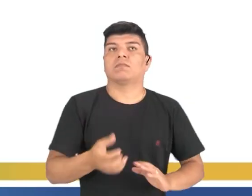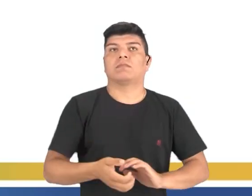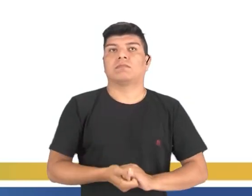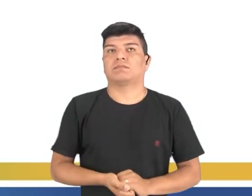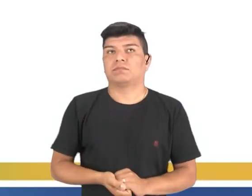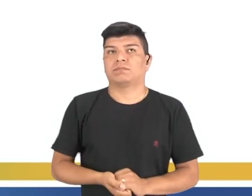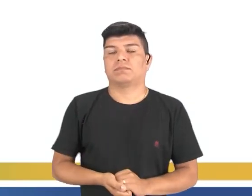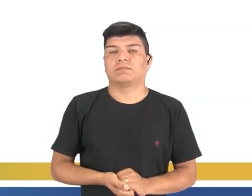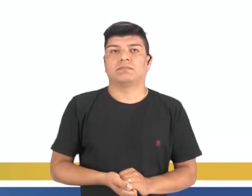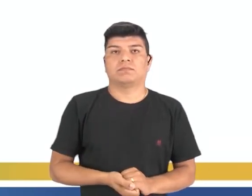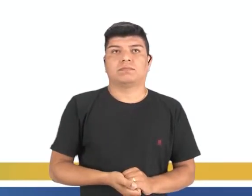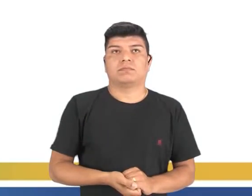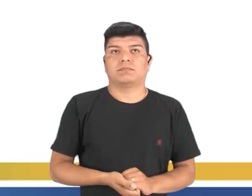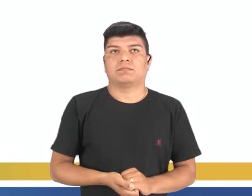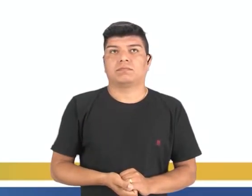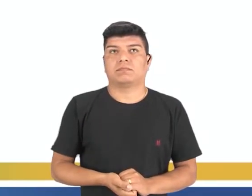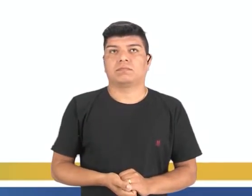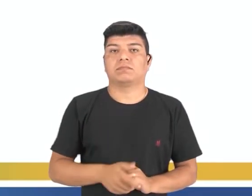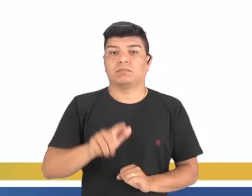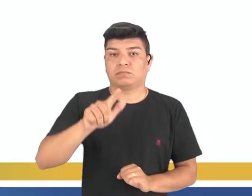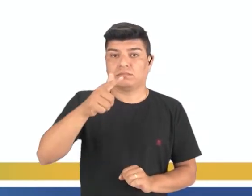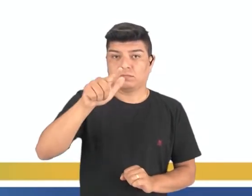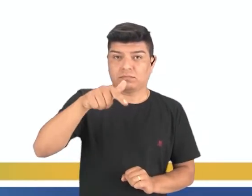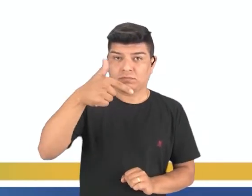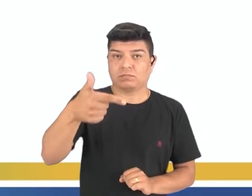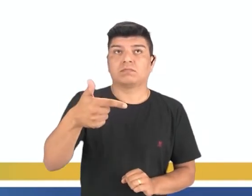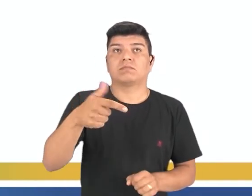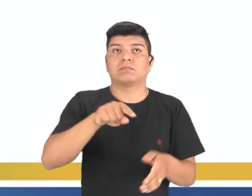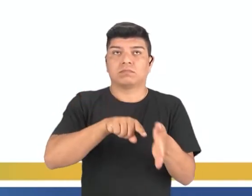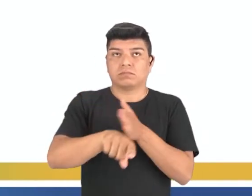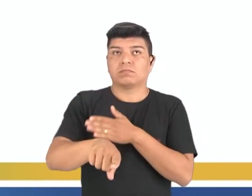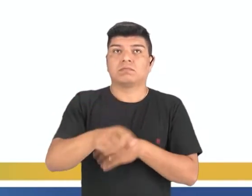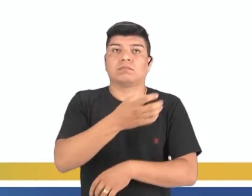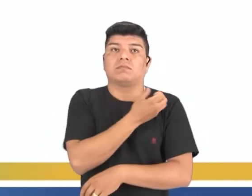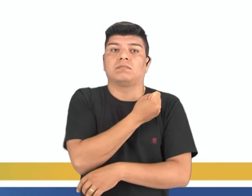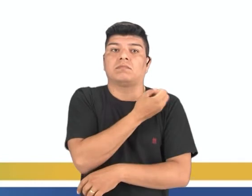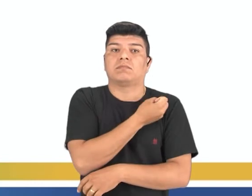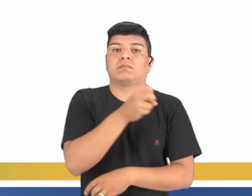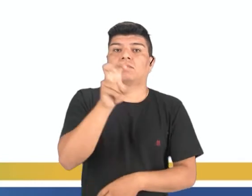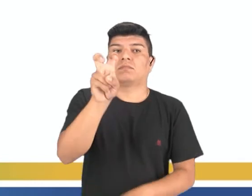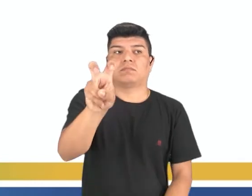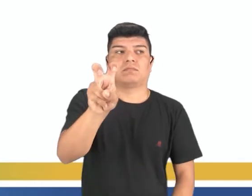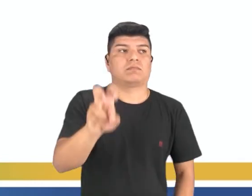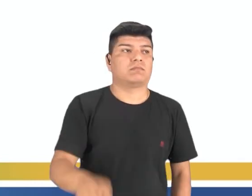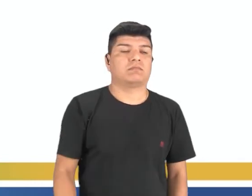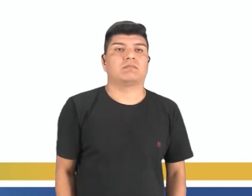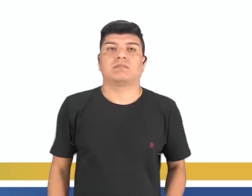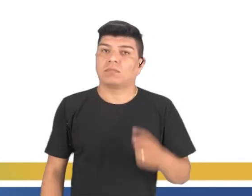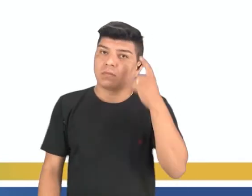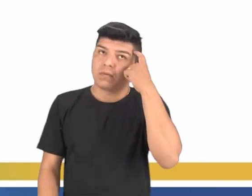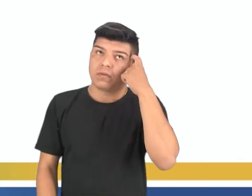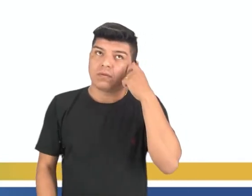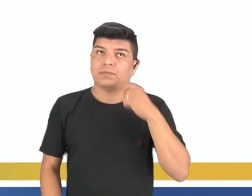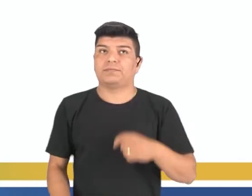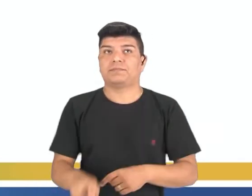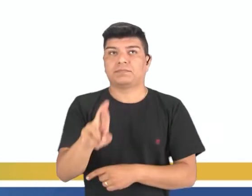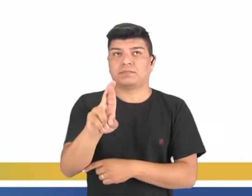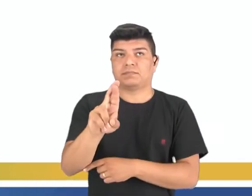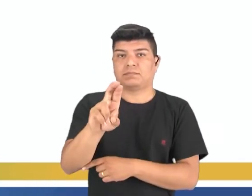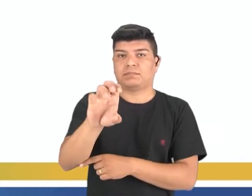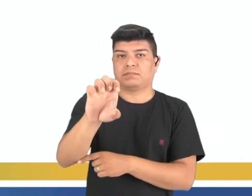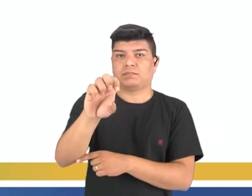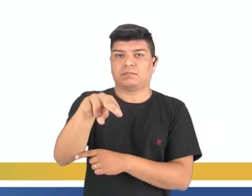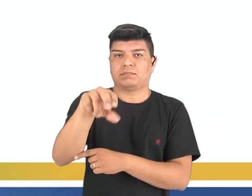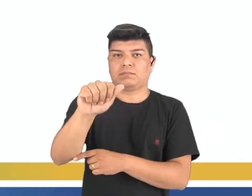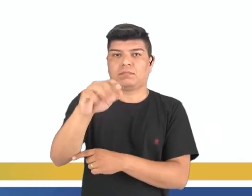Muito bem. Então, vamos agora para mais uma situação problema aí que a gente chamou de número 5. Então, imagina que Renato tenha 10